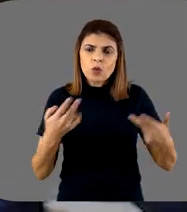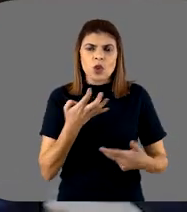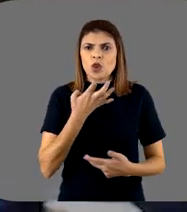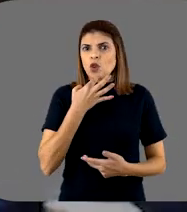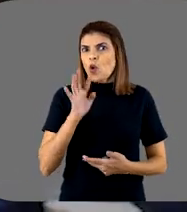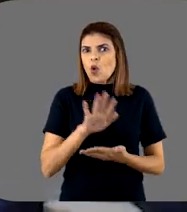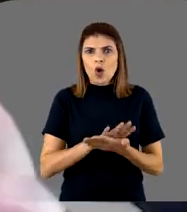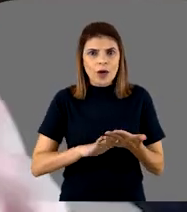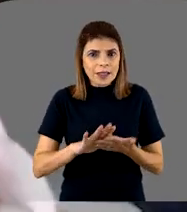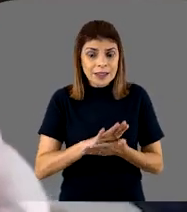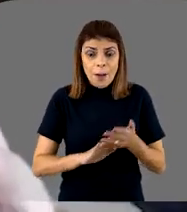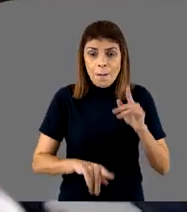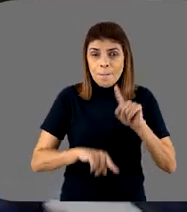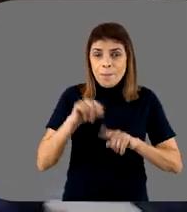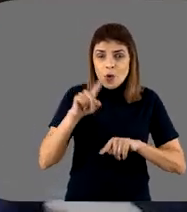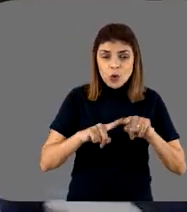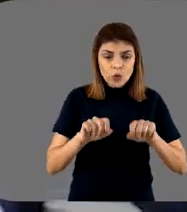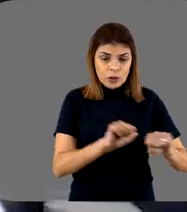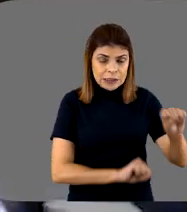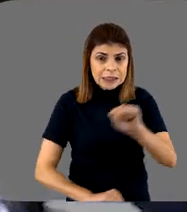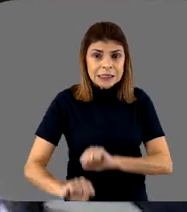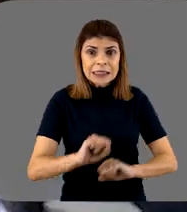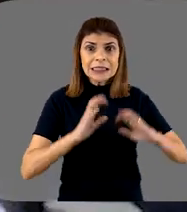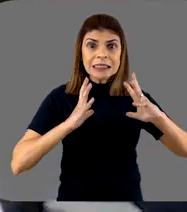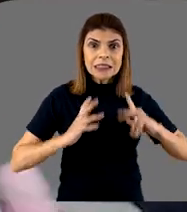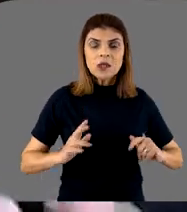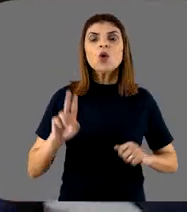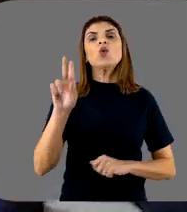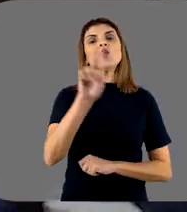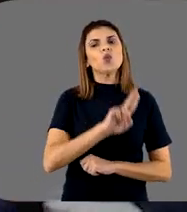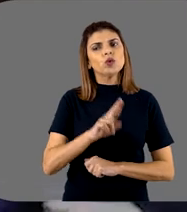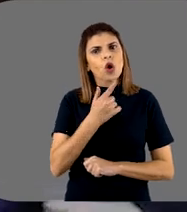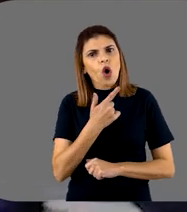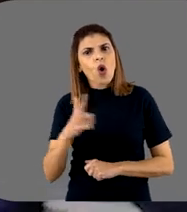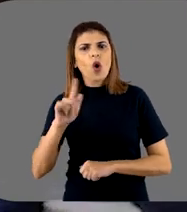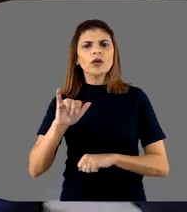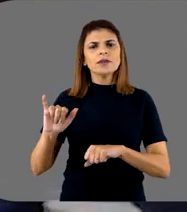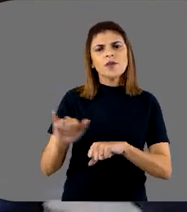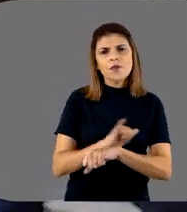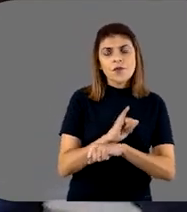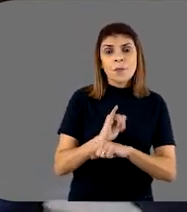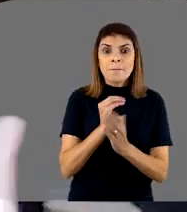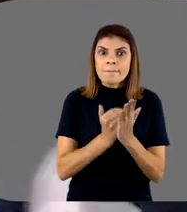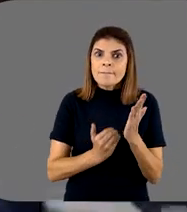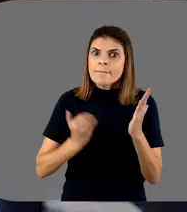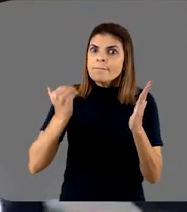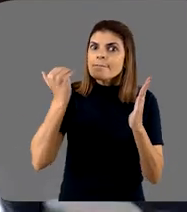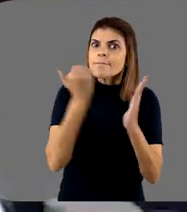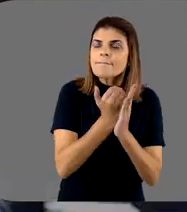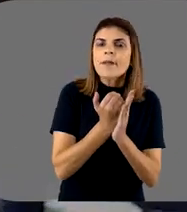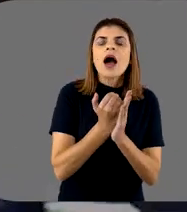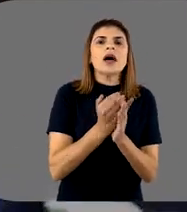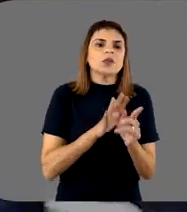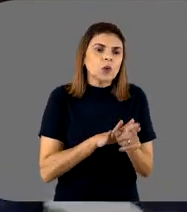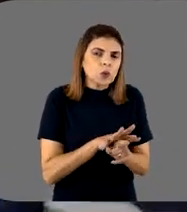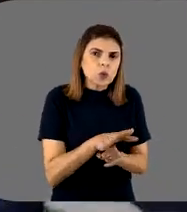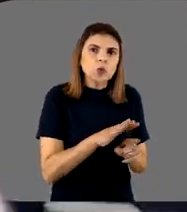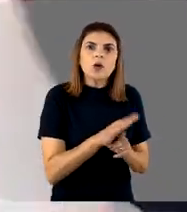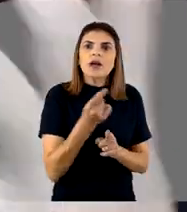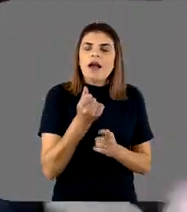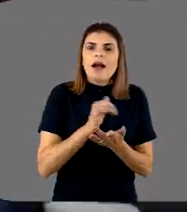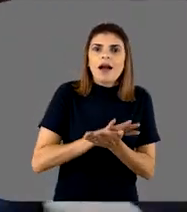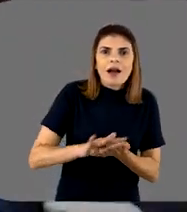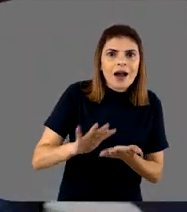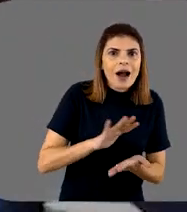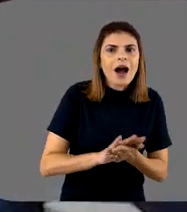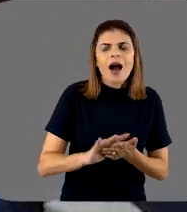que a gente não conhecia ah os produtos que a gente conhecia passaram a ser usados de outras formas com mais intensidade com